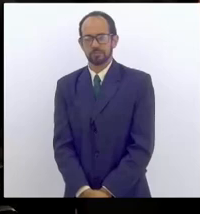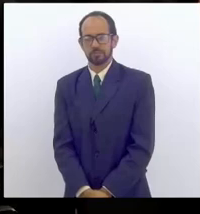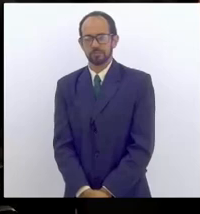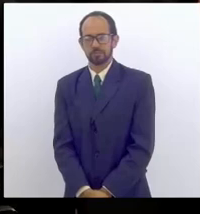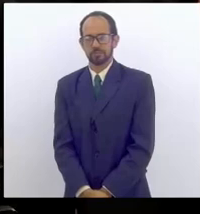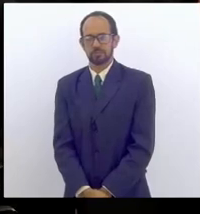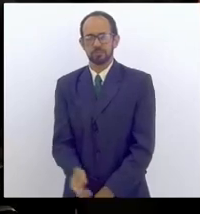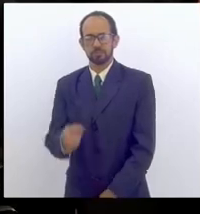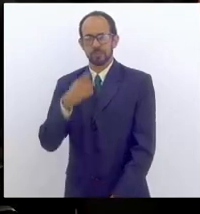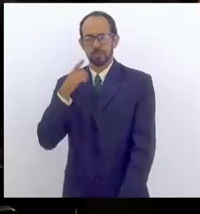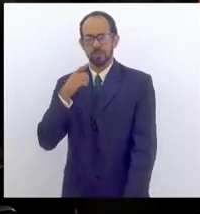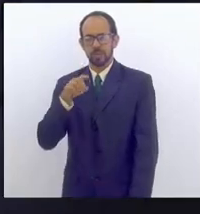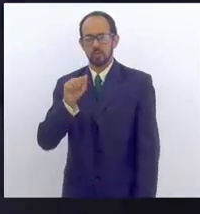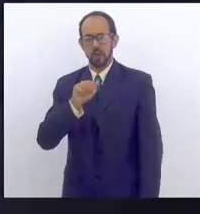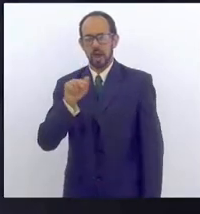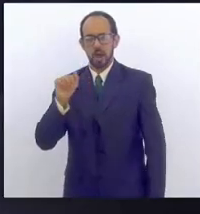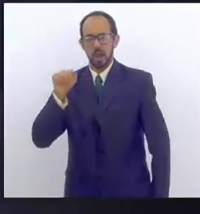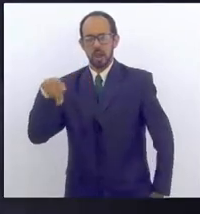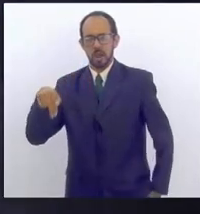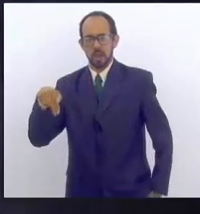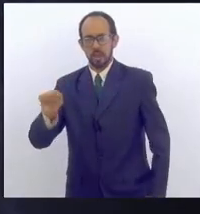Deputado Alan Lopes.